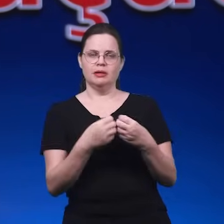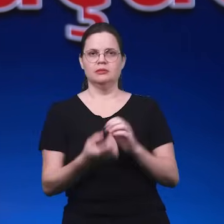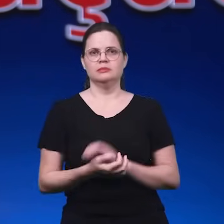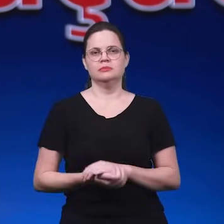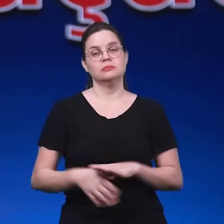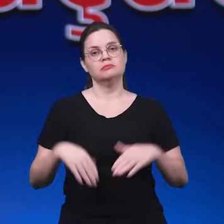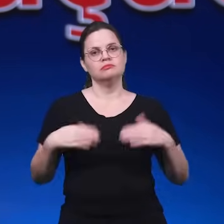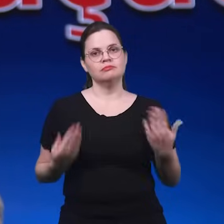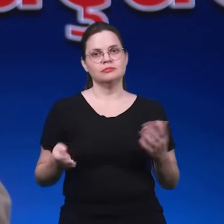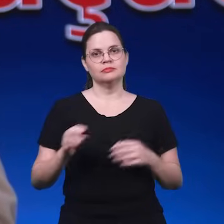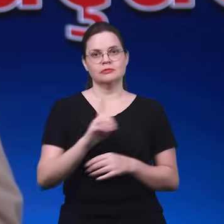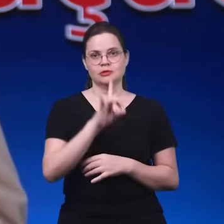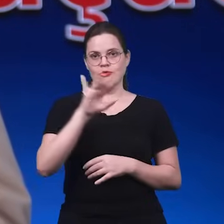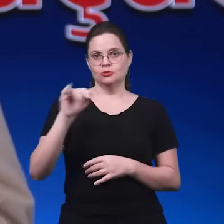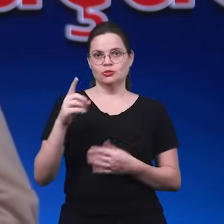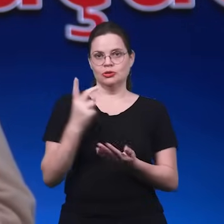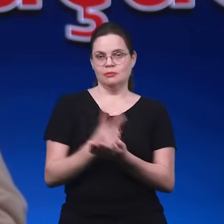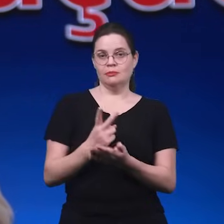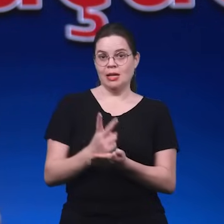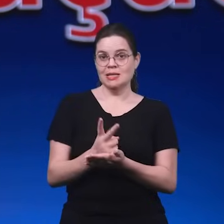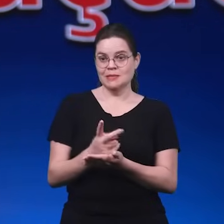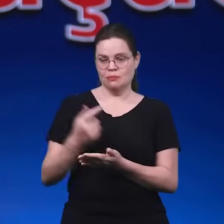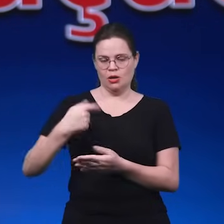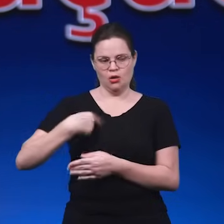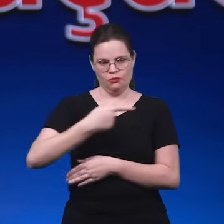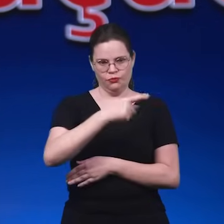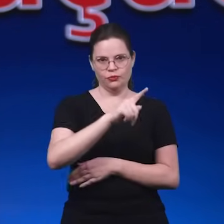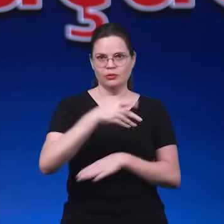entrei naquele dia, naquele culto,